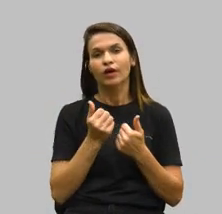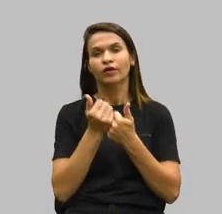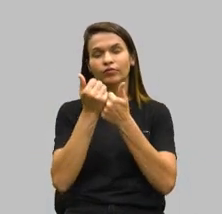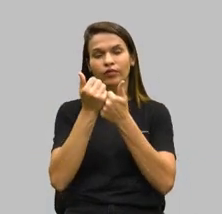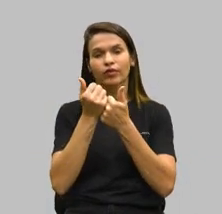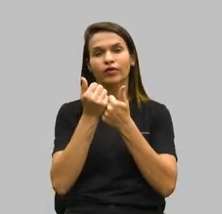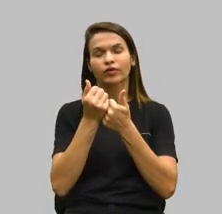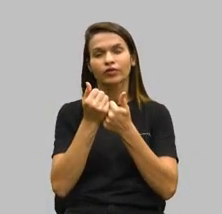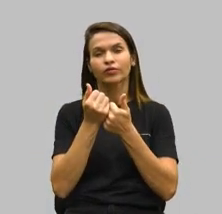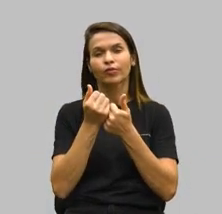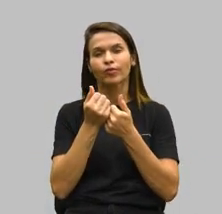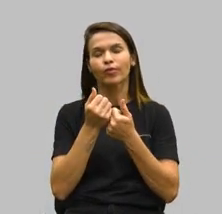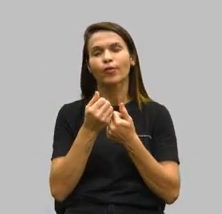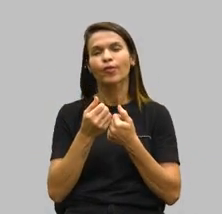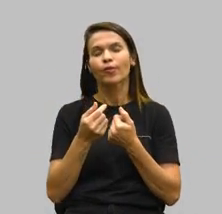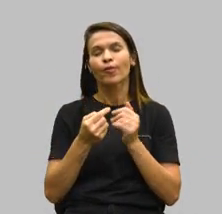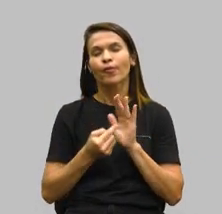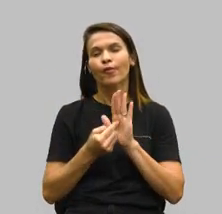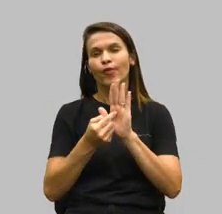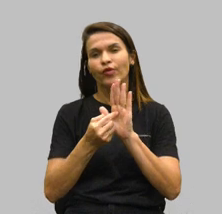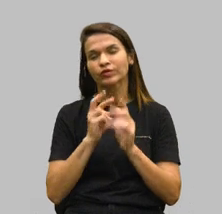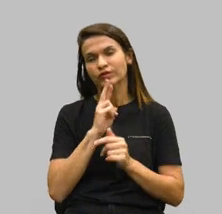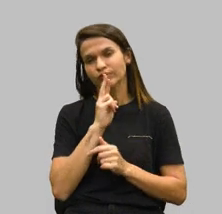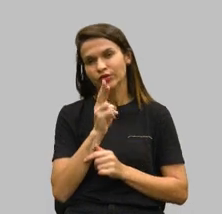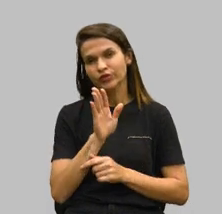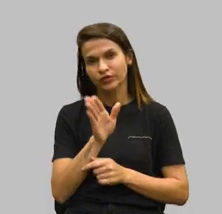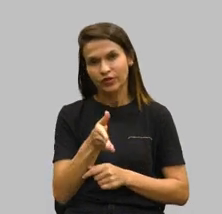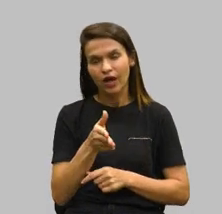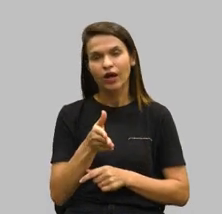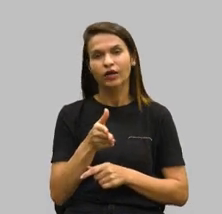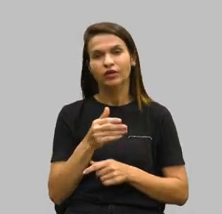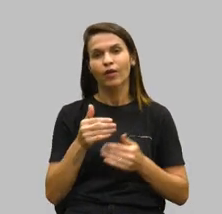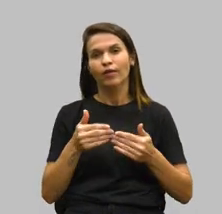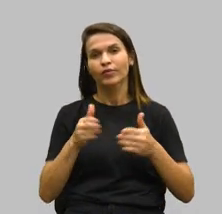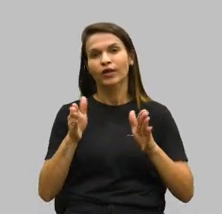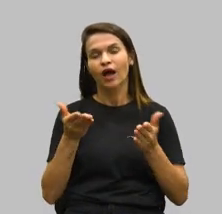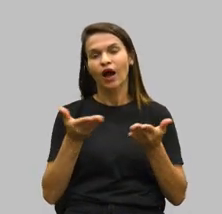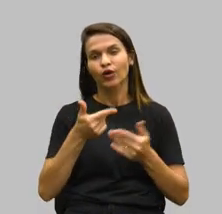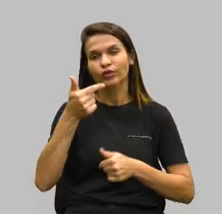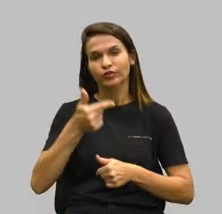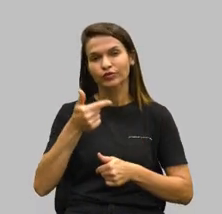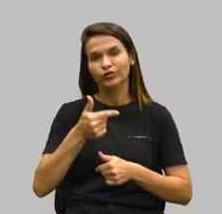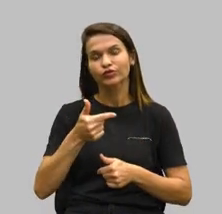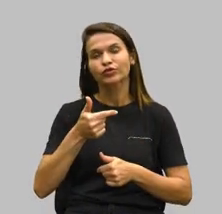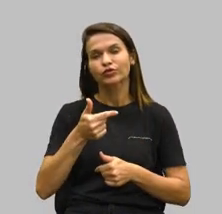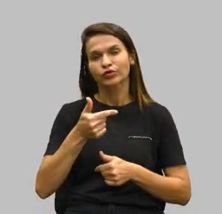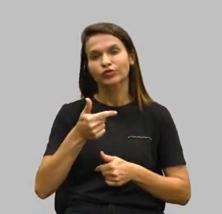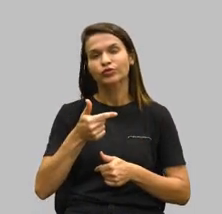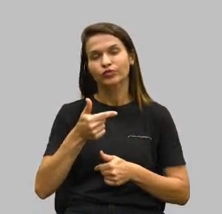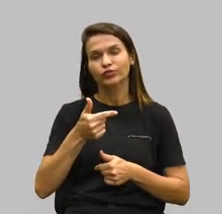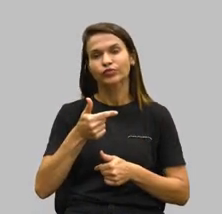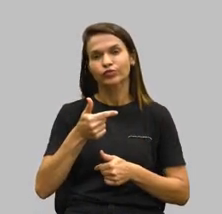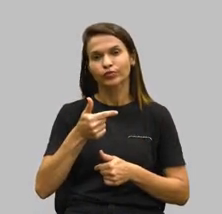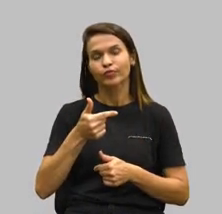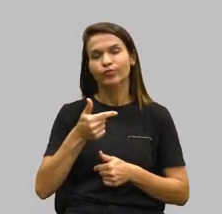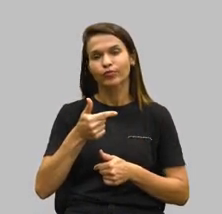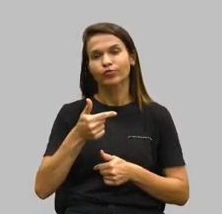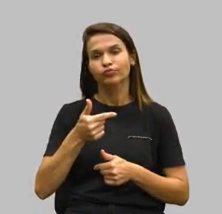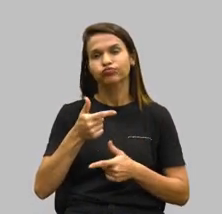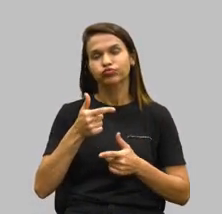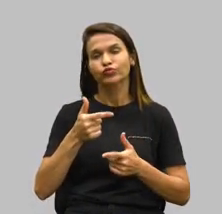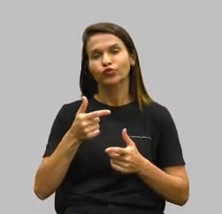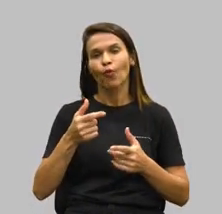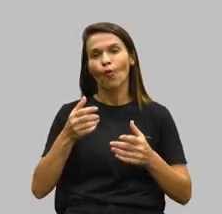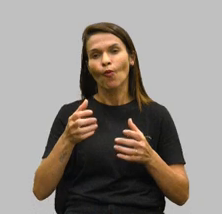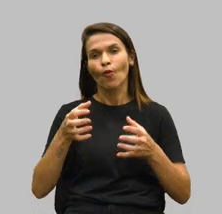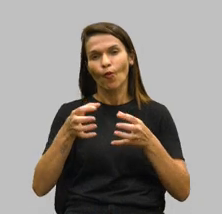aqui esse resultado já nós estamos abrindo agora o segundo ciclo de de aprimoramento